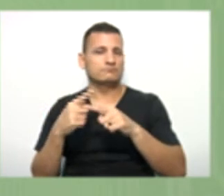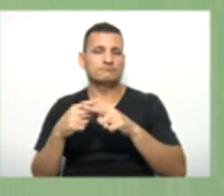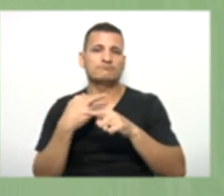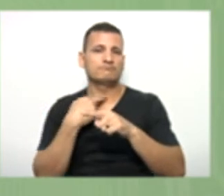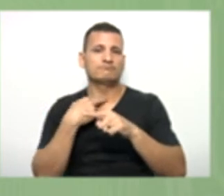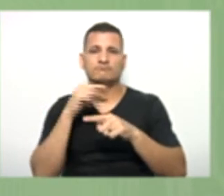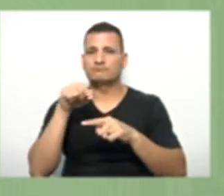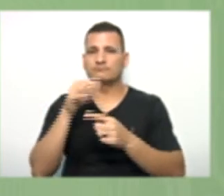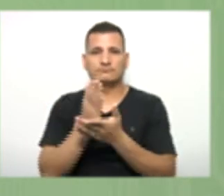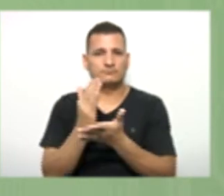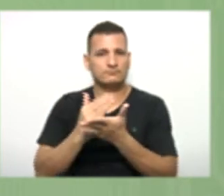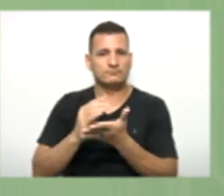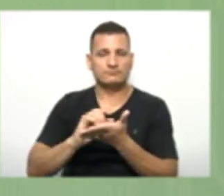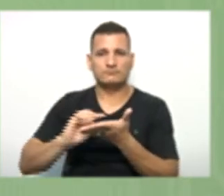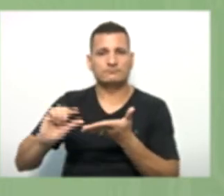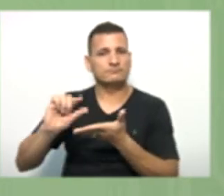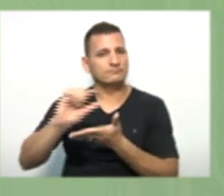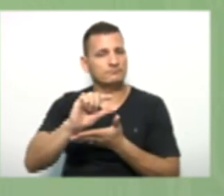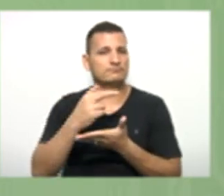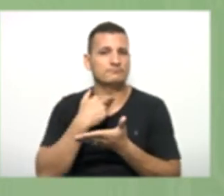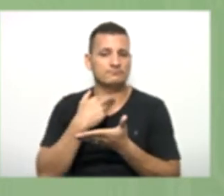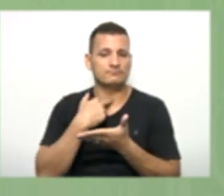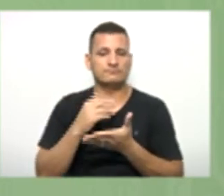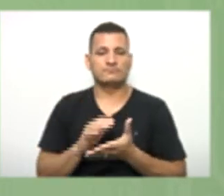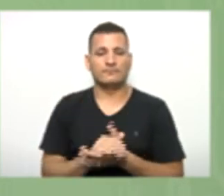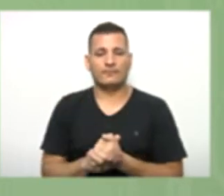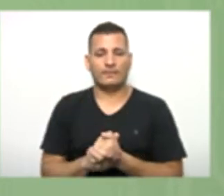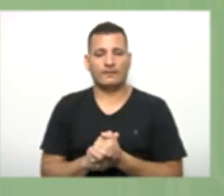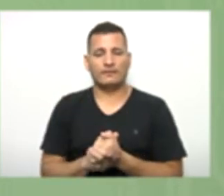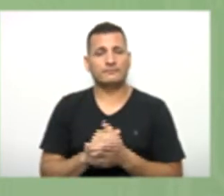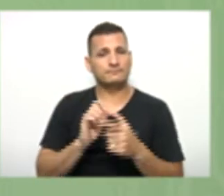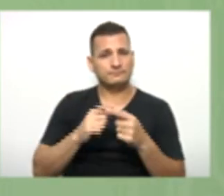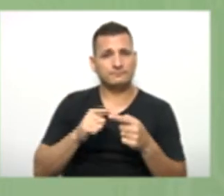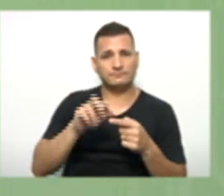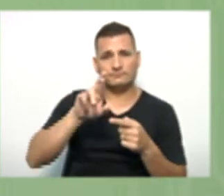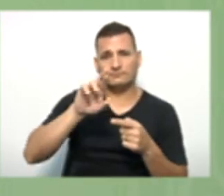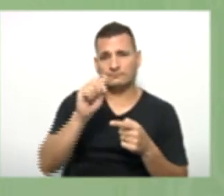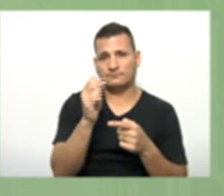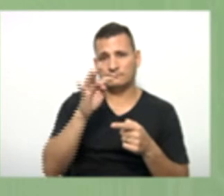ratear. Depois que eu criar a RATs,